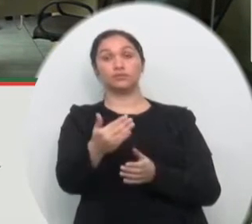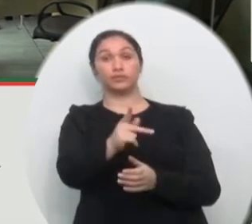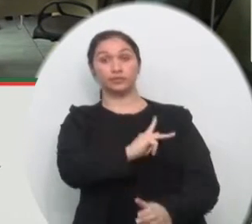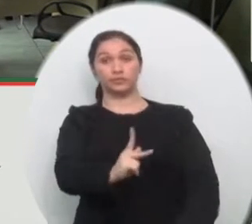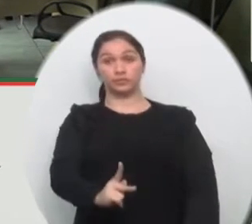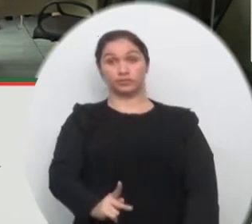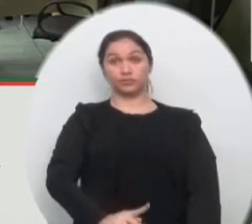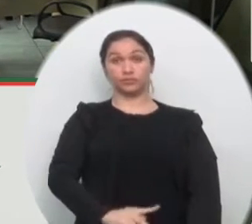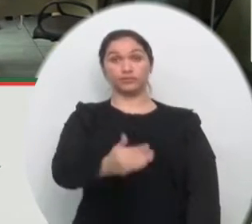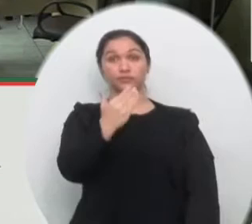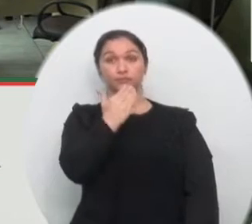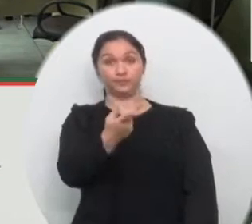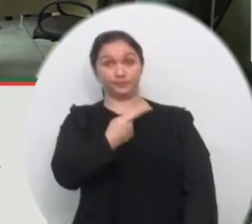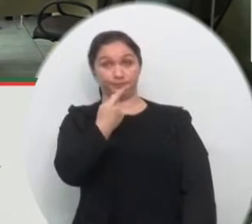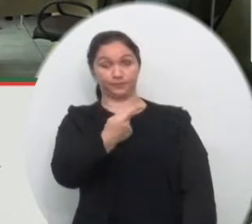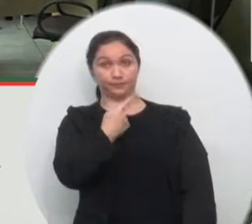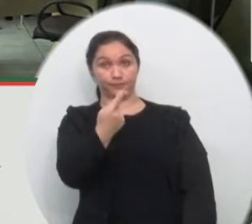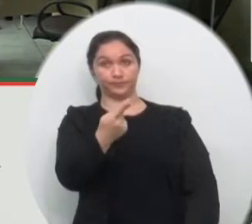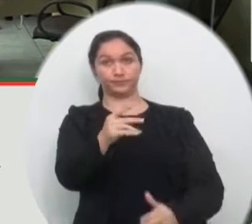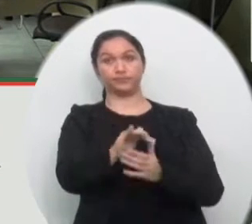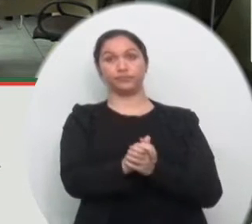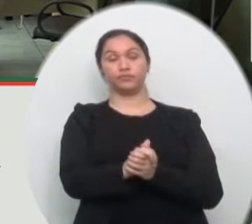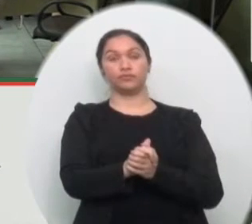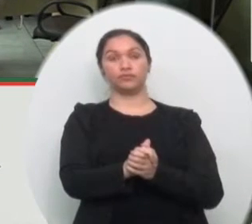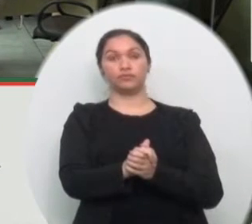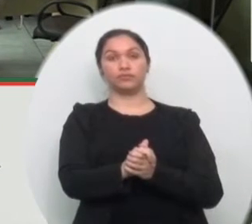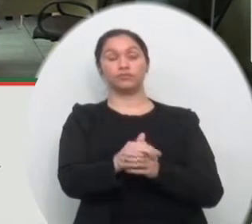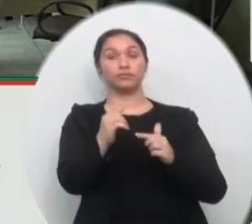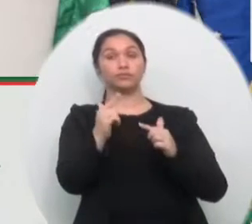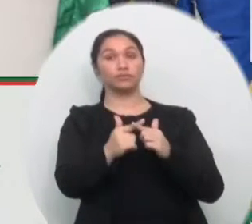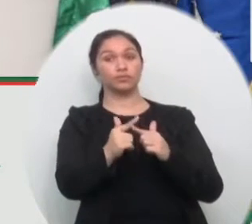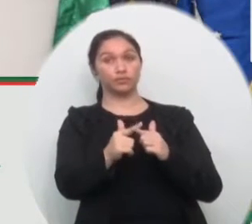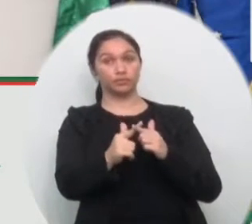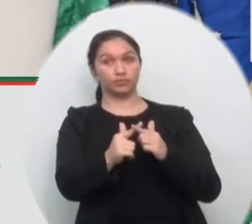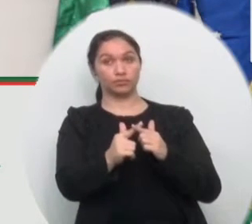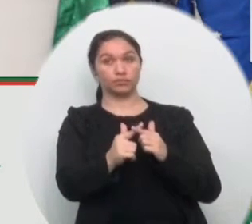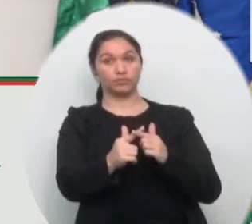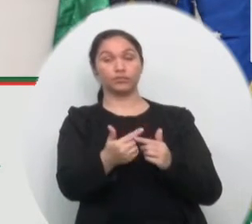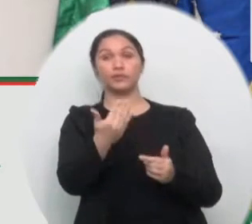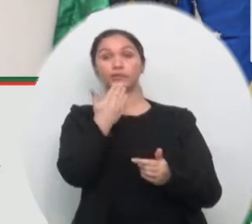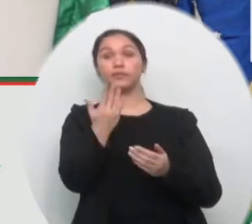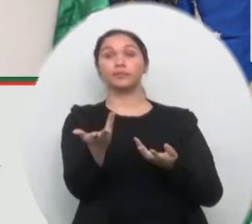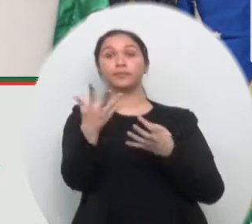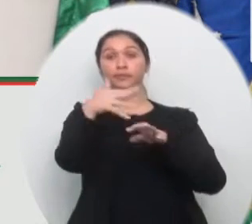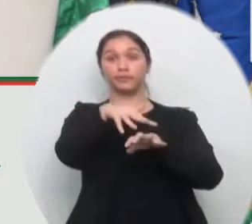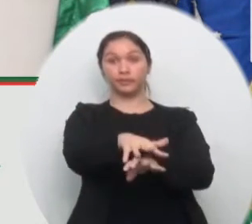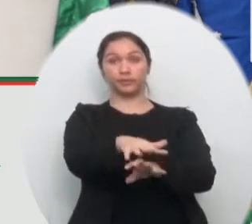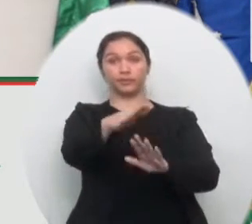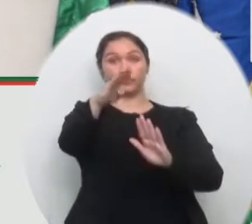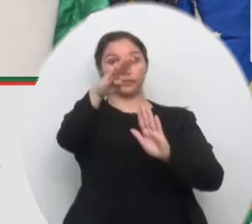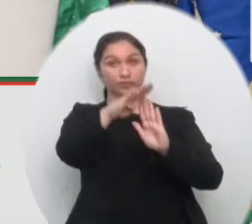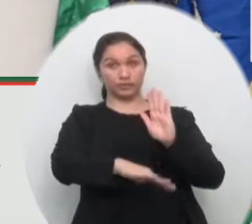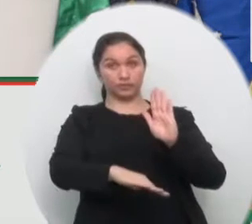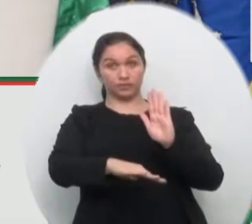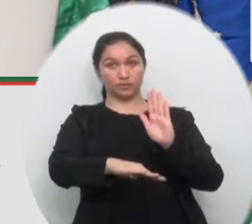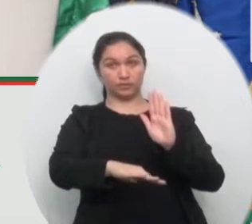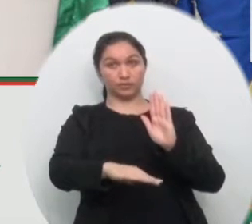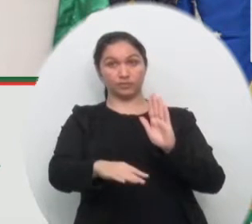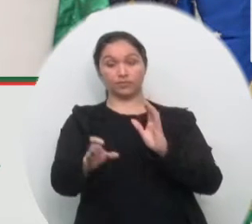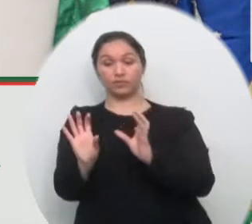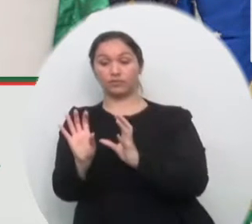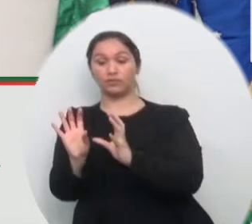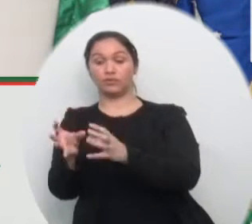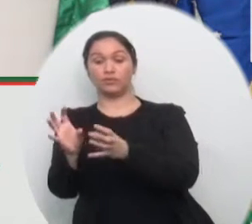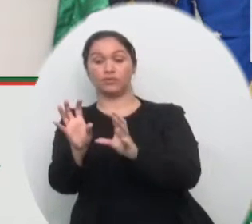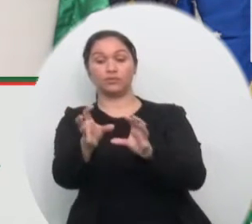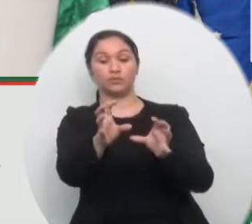Presidente, eu peço essa questão de ordem para que a inclusão na pauta e a dispensa de pareceres